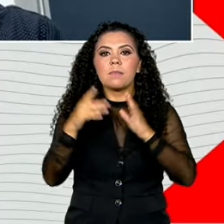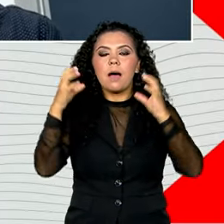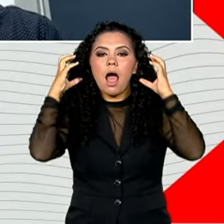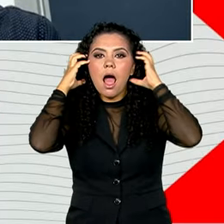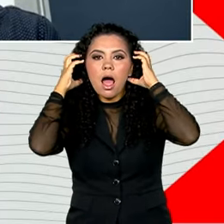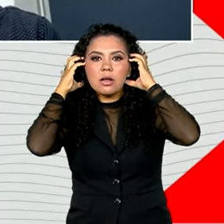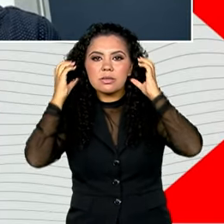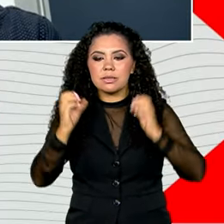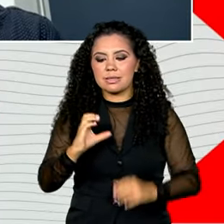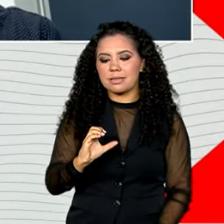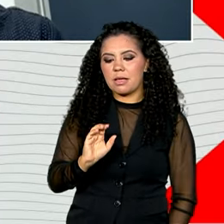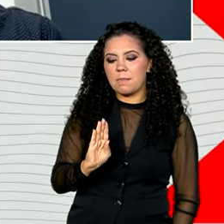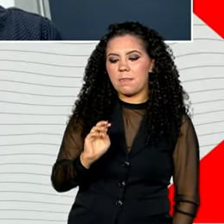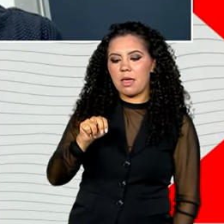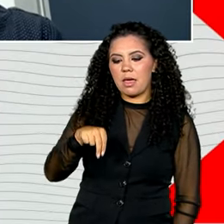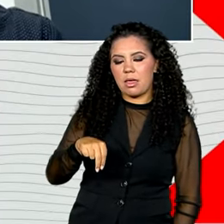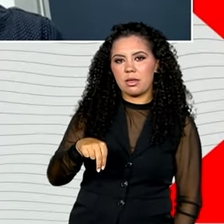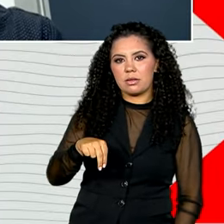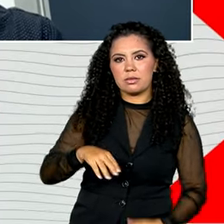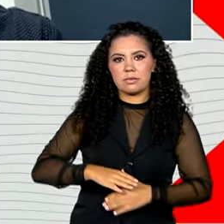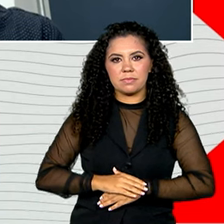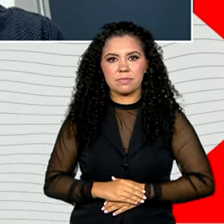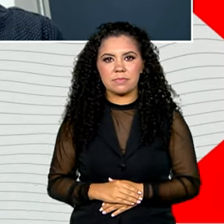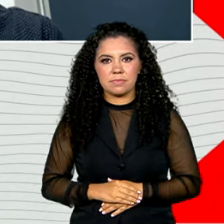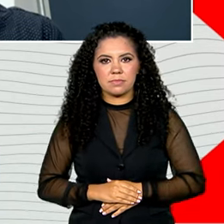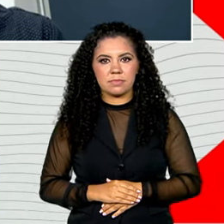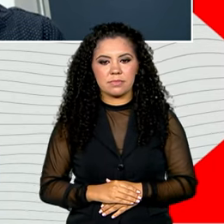o Gilmar Prete. Oi, Gilmar, bom dia para você.